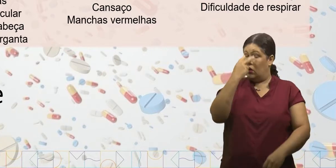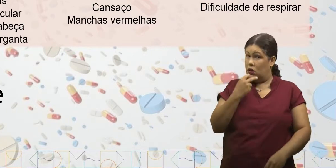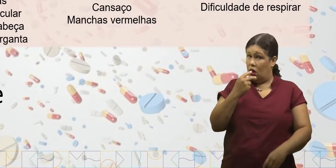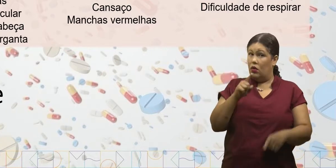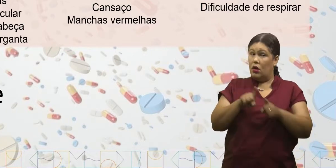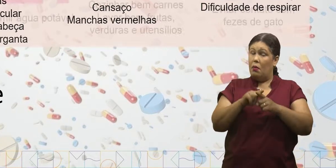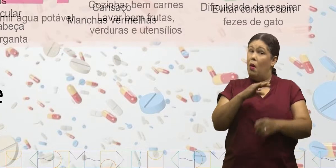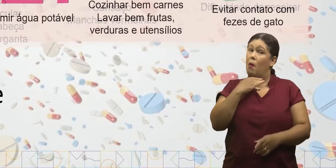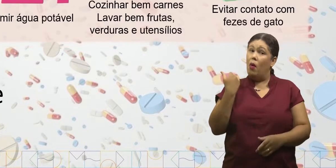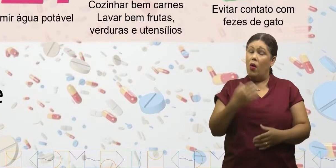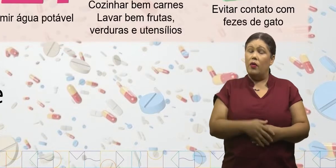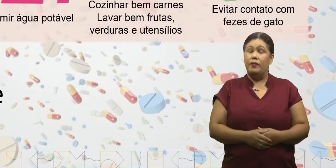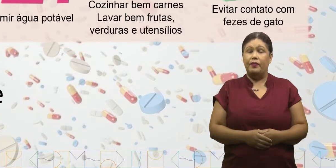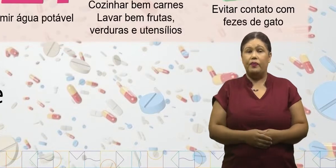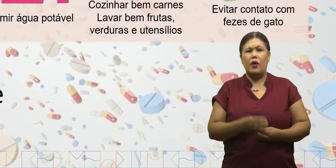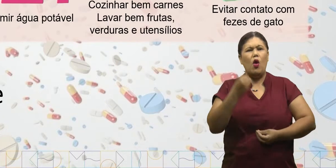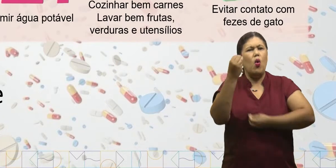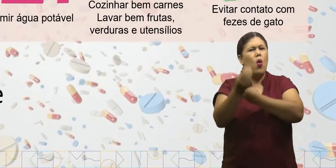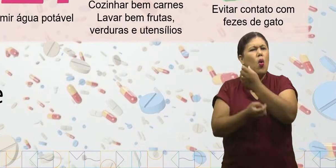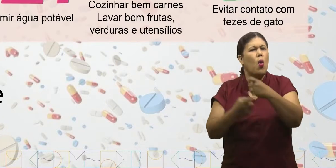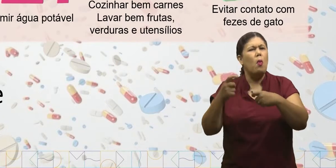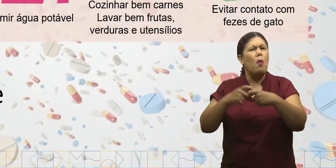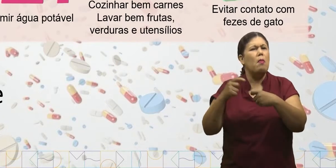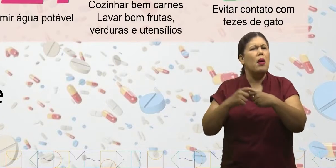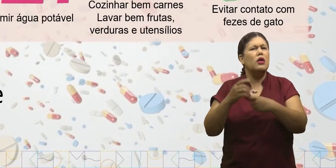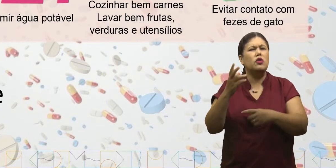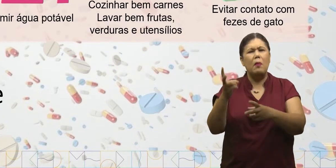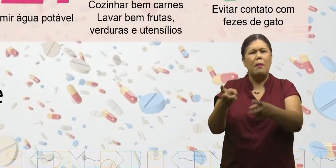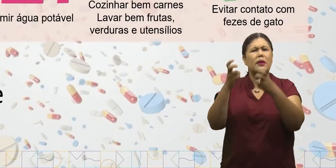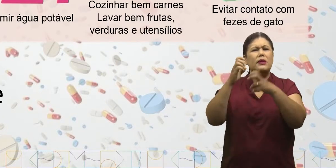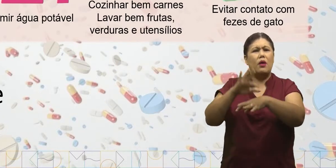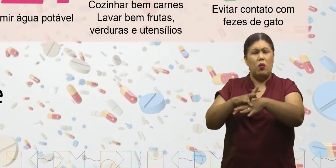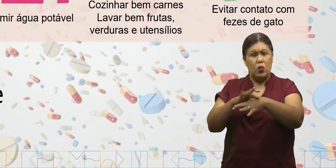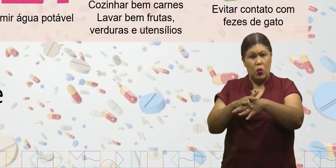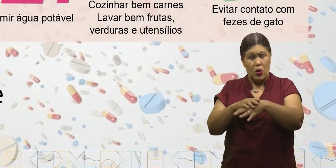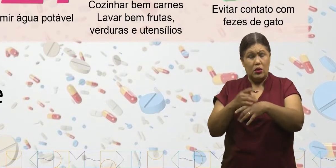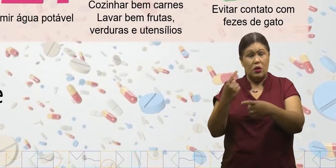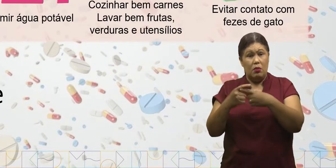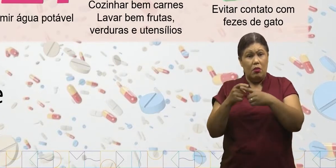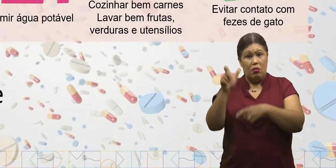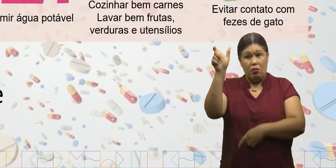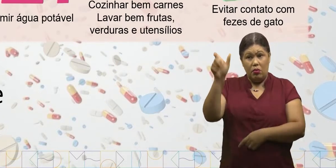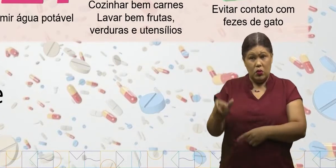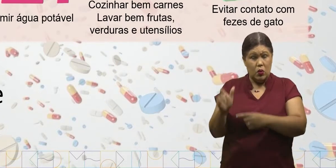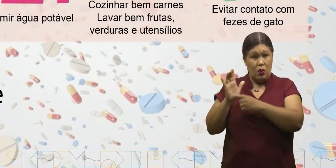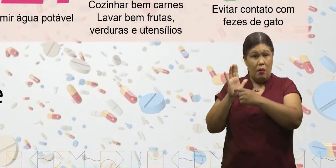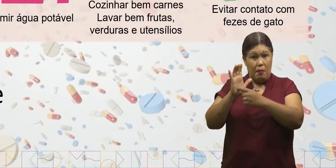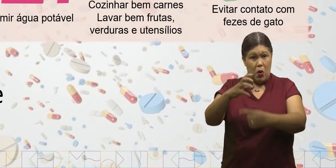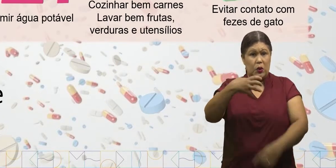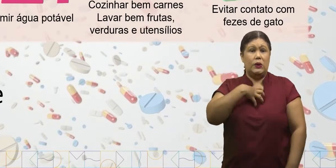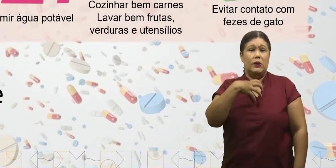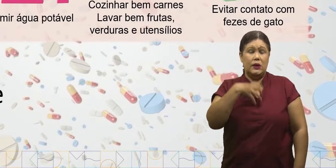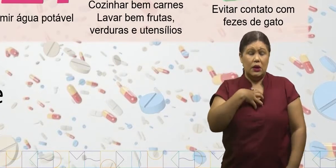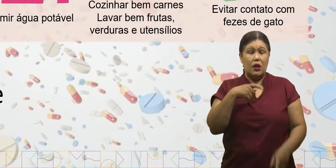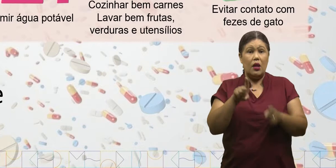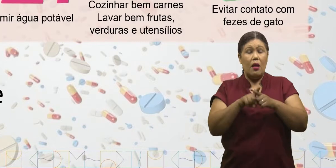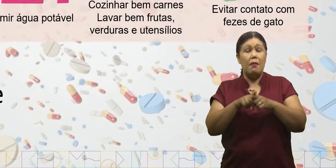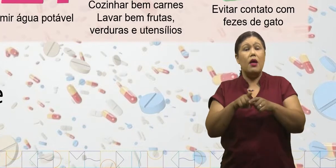à morte. O diagnóstico é realizado a partir da presença dos sintomas e de exames de